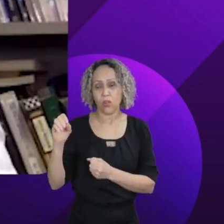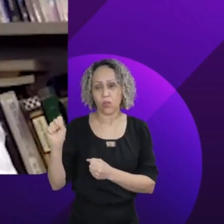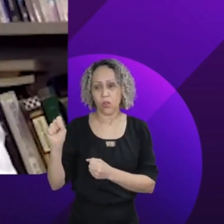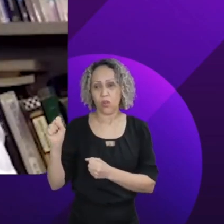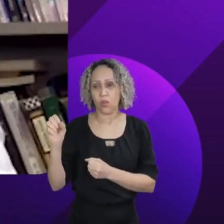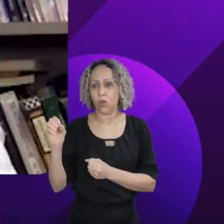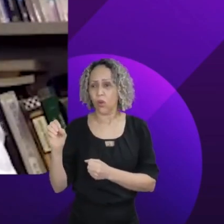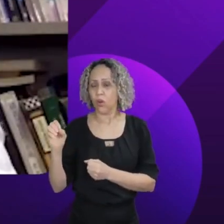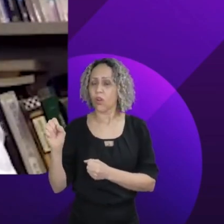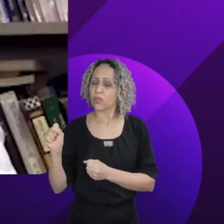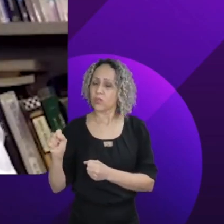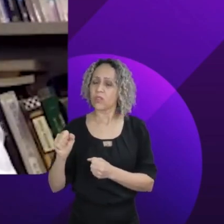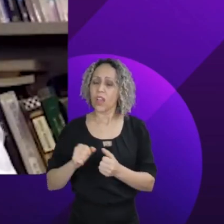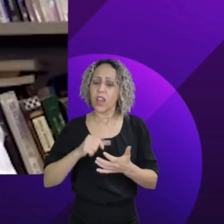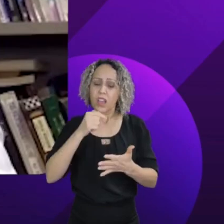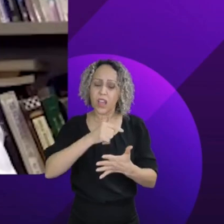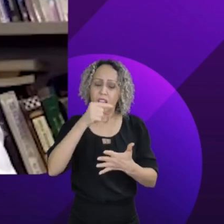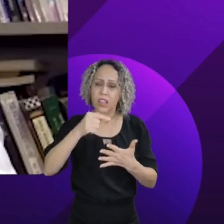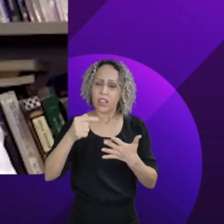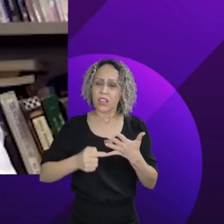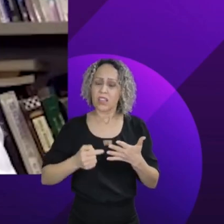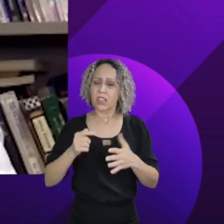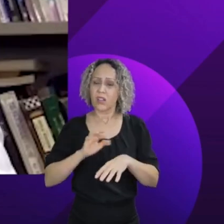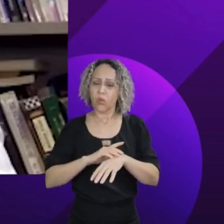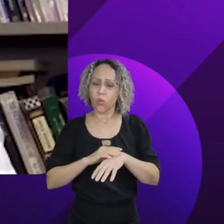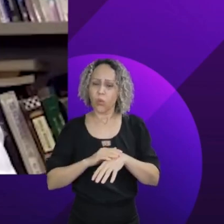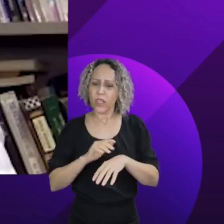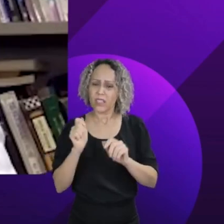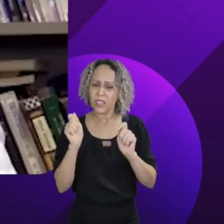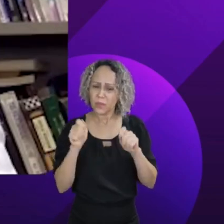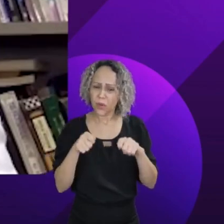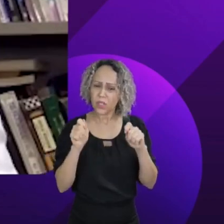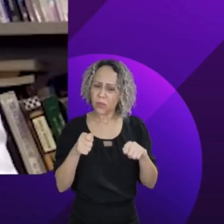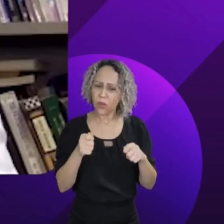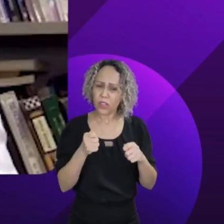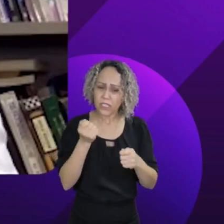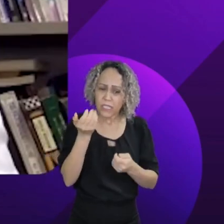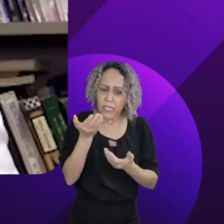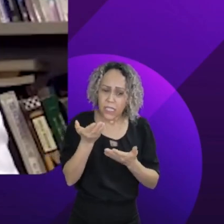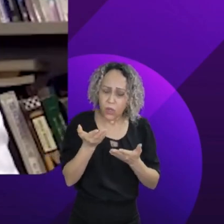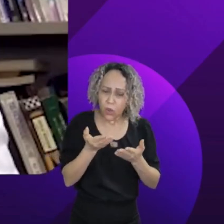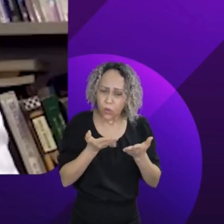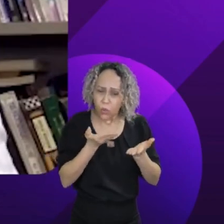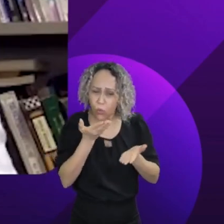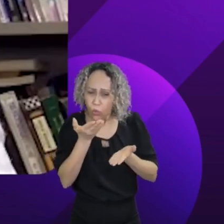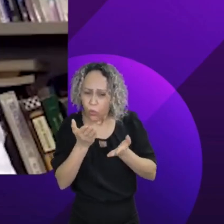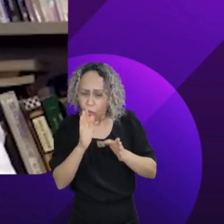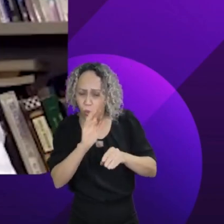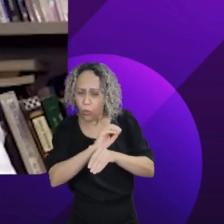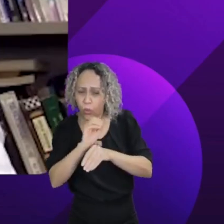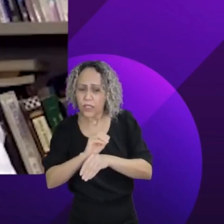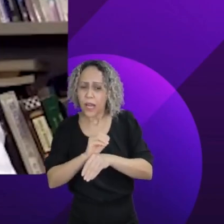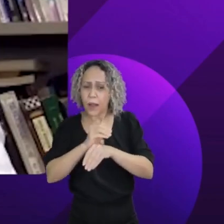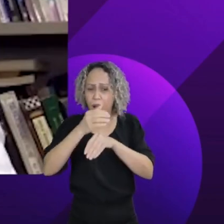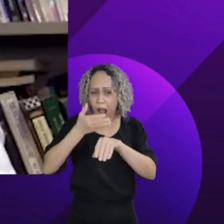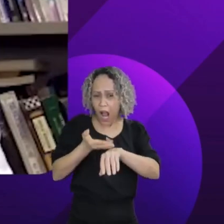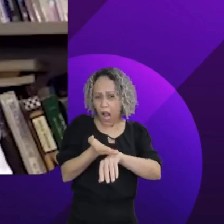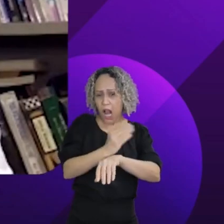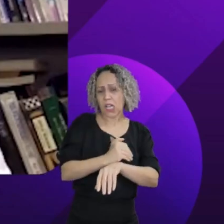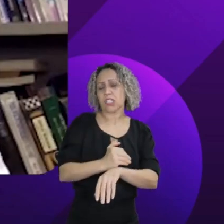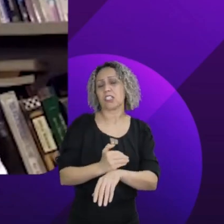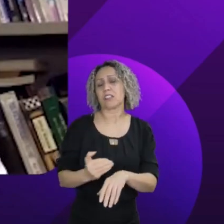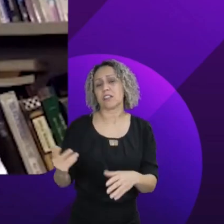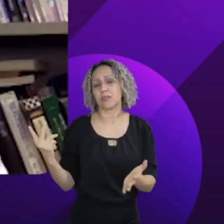Eu acho que é isso, é tanta coisa para falar de saúde, né? Eu acho que a gente fica por aqui,